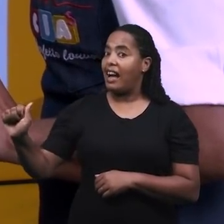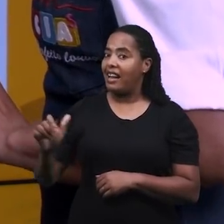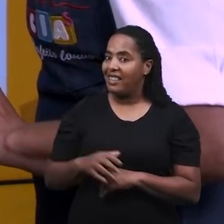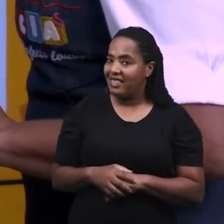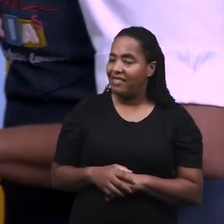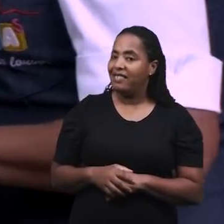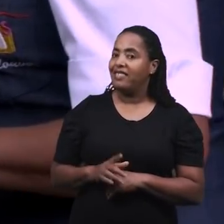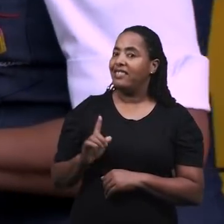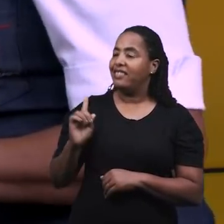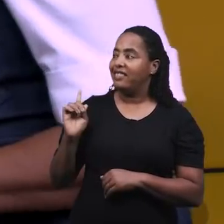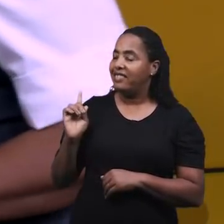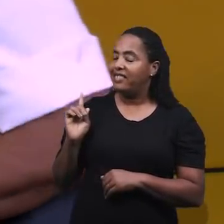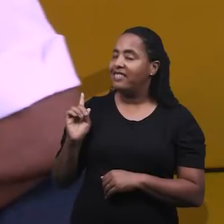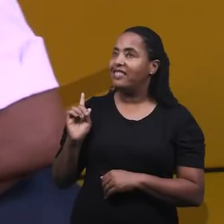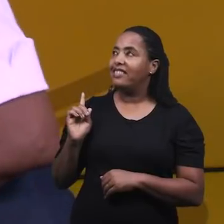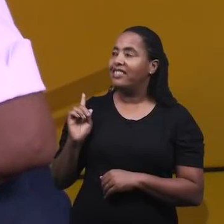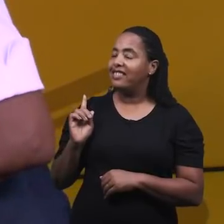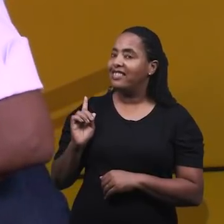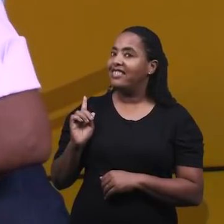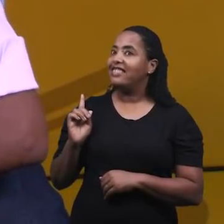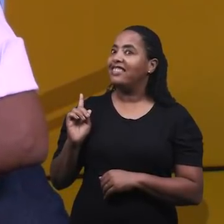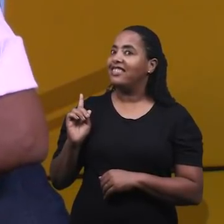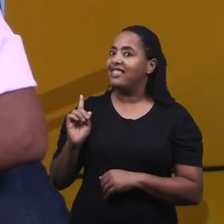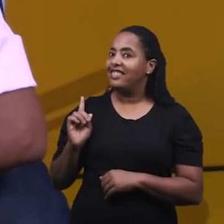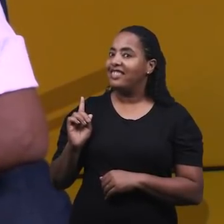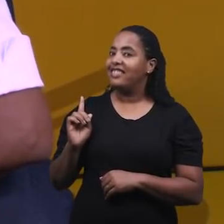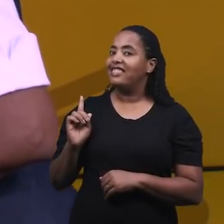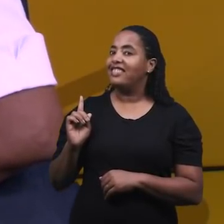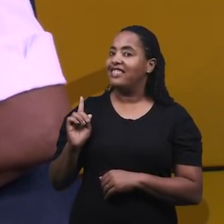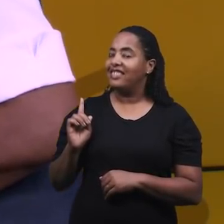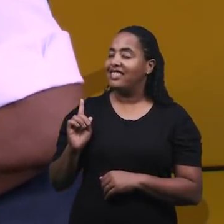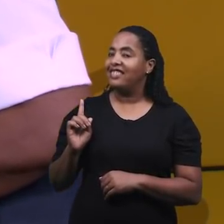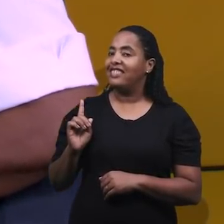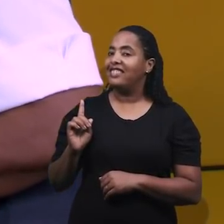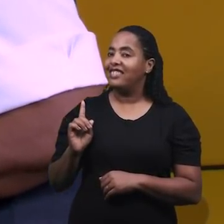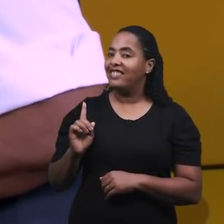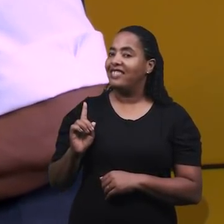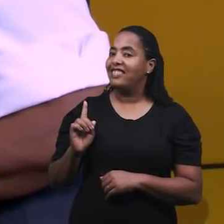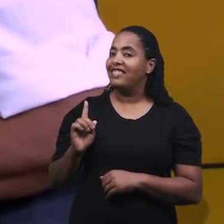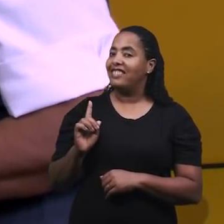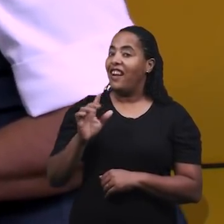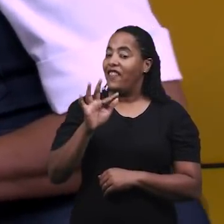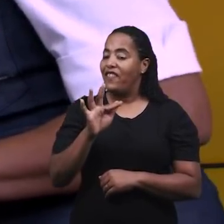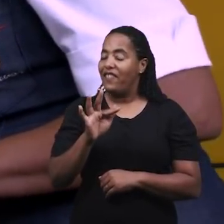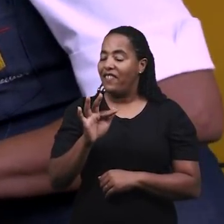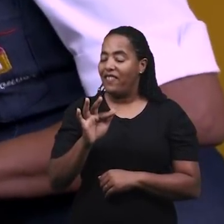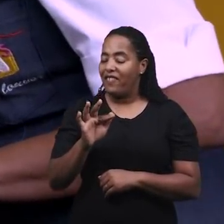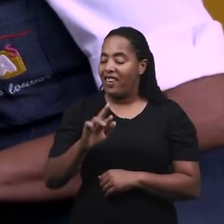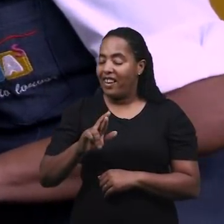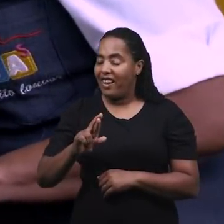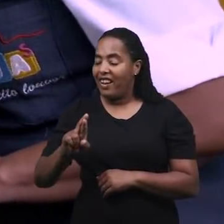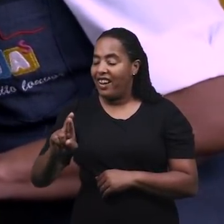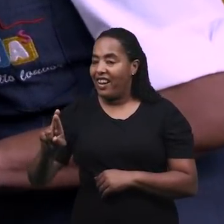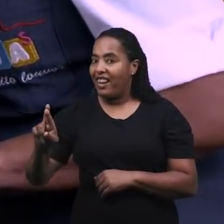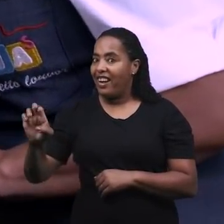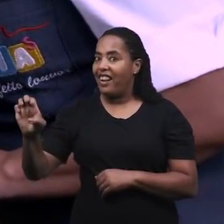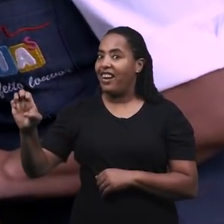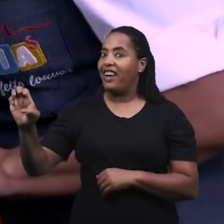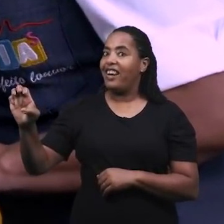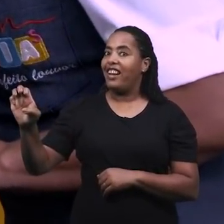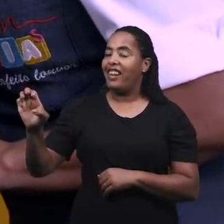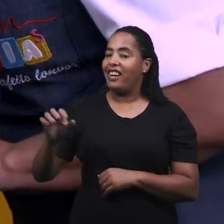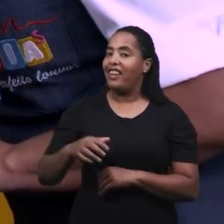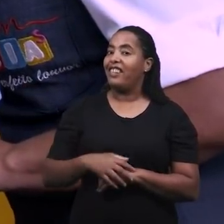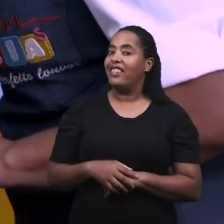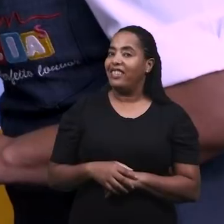lá. Lá, lá, sol, sol, lá, sol, fá, fá, ré.